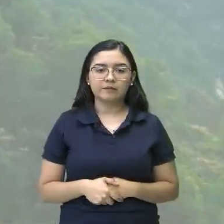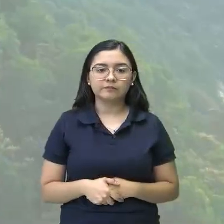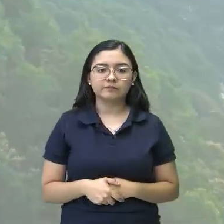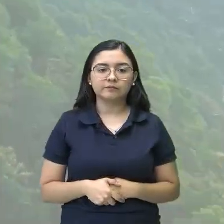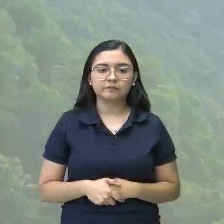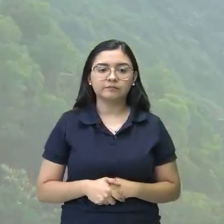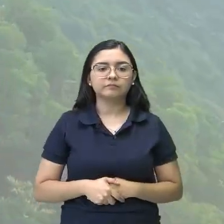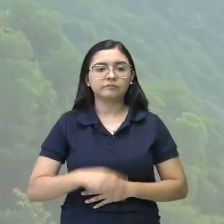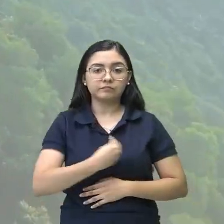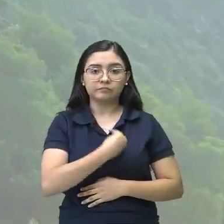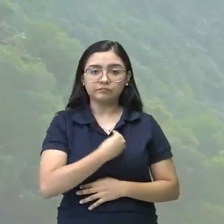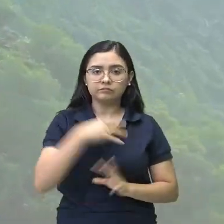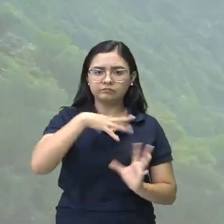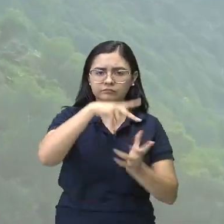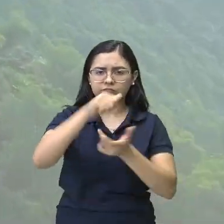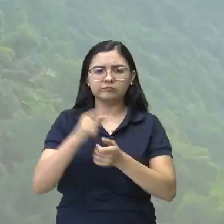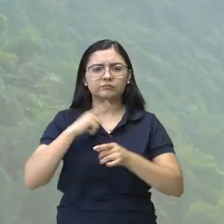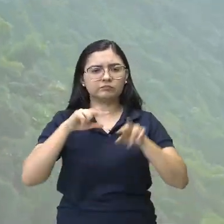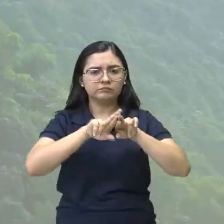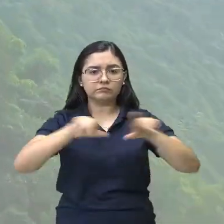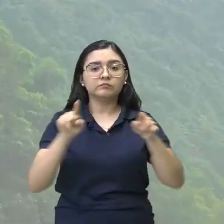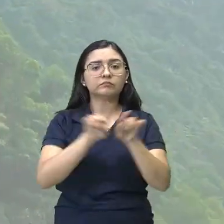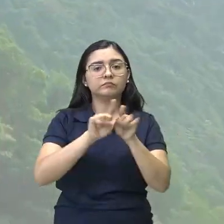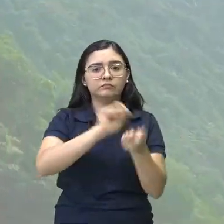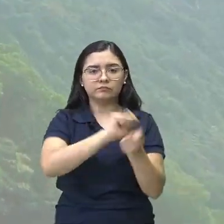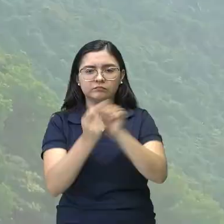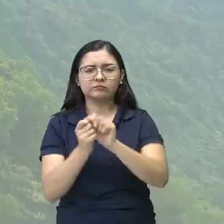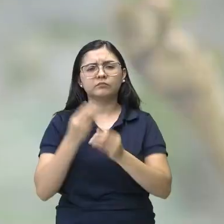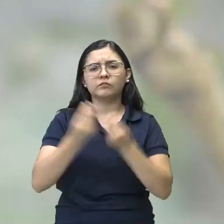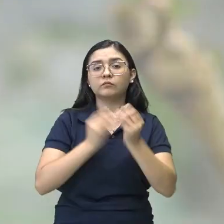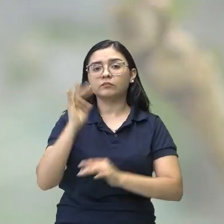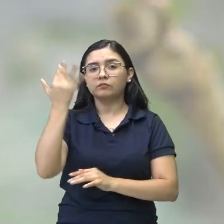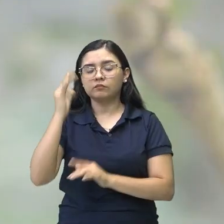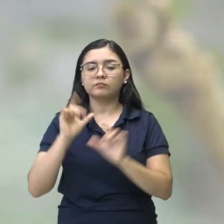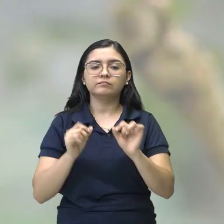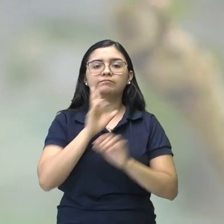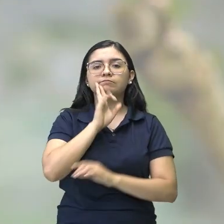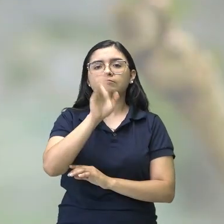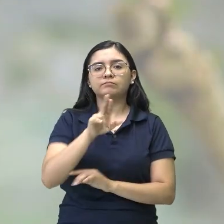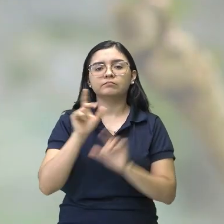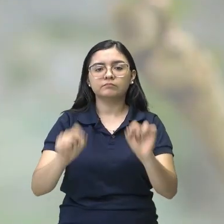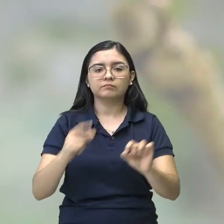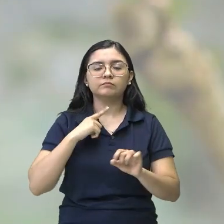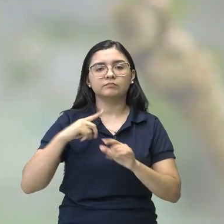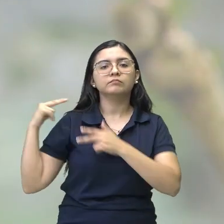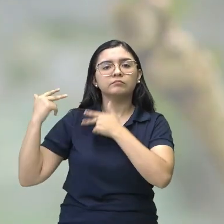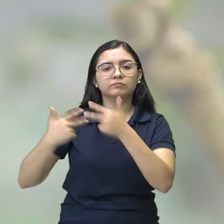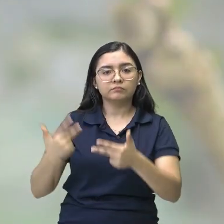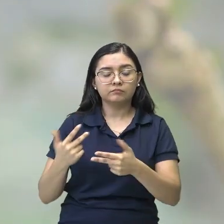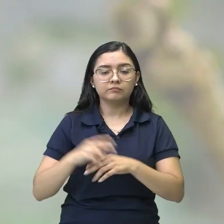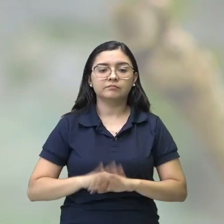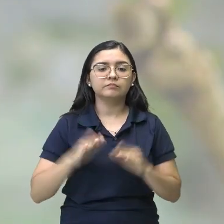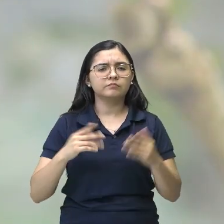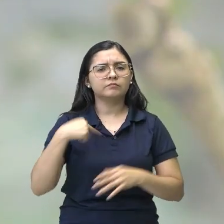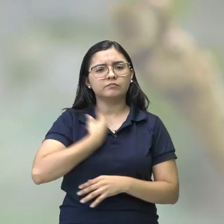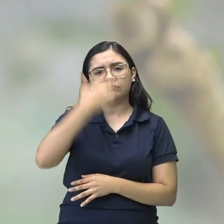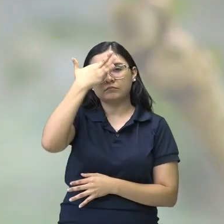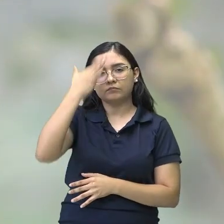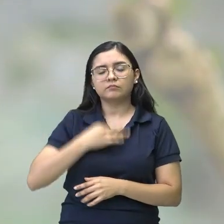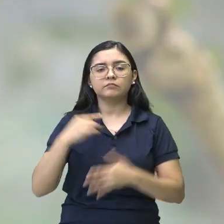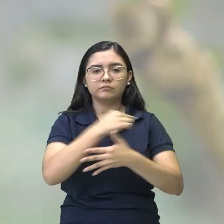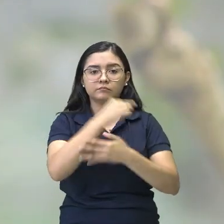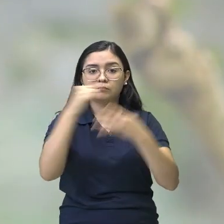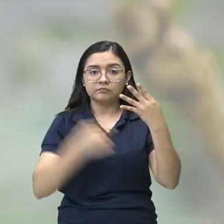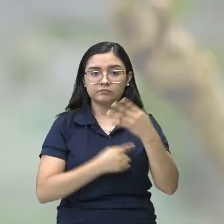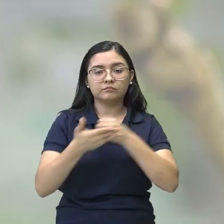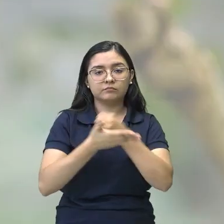A vida na Terra é diversa e adaptada. Mas como isso acontece? A resposta está na seleção natural. Vamos entender seus 4